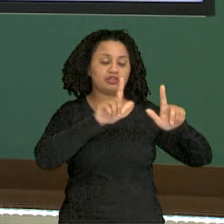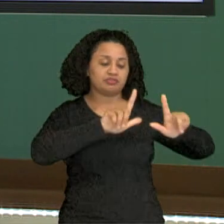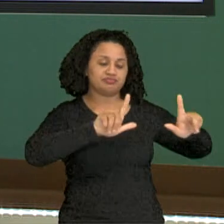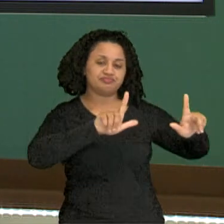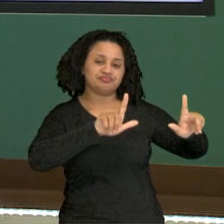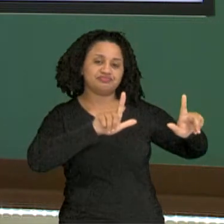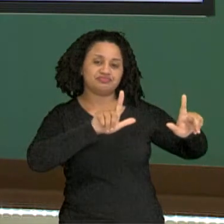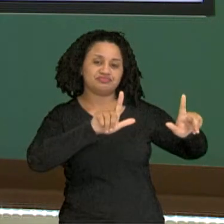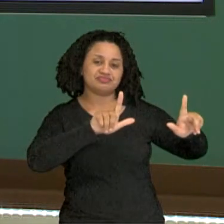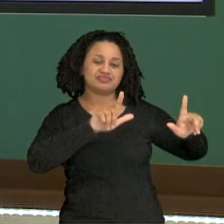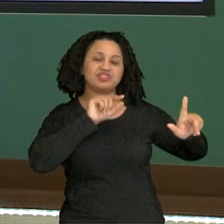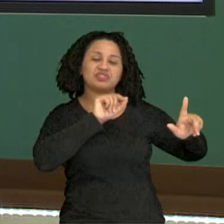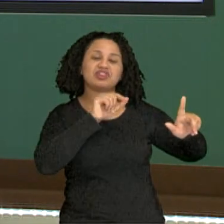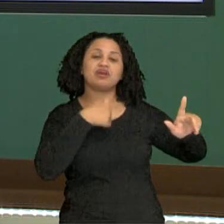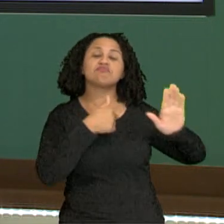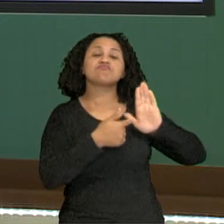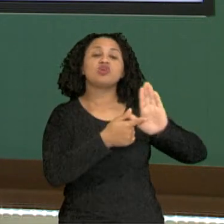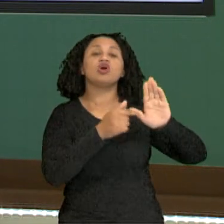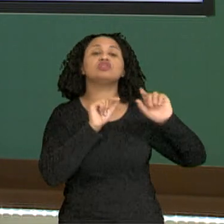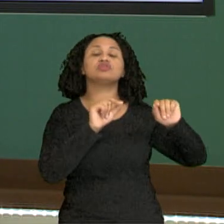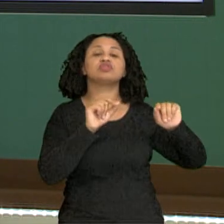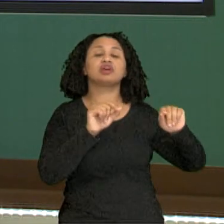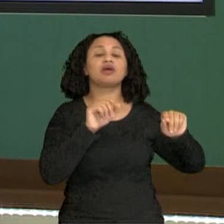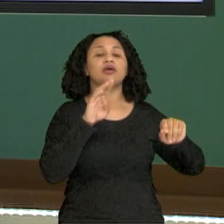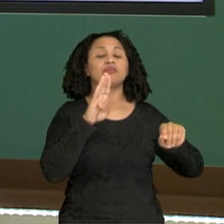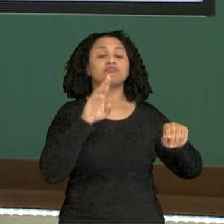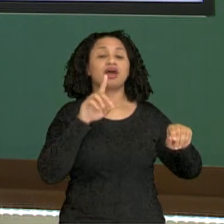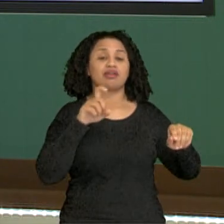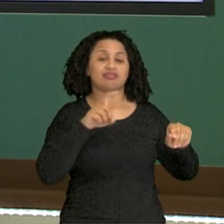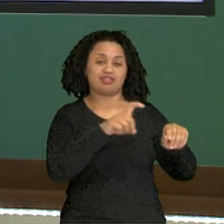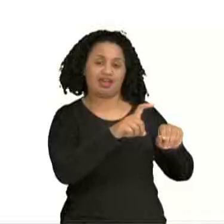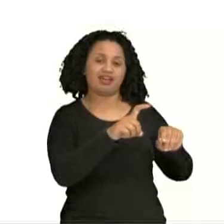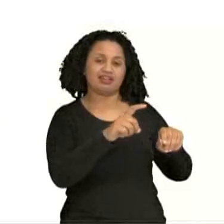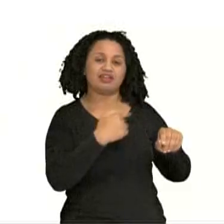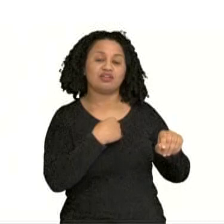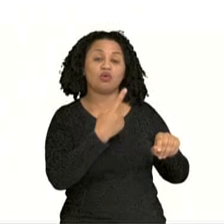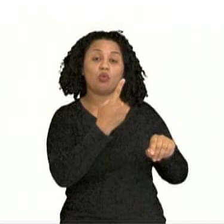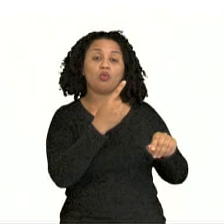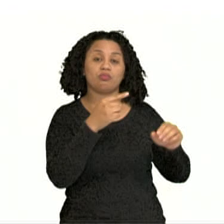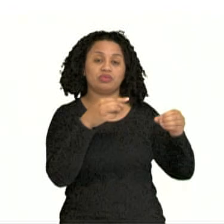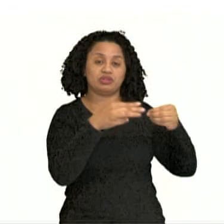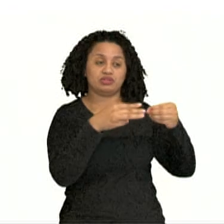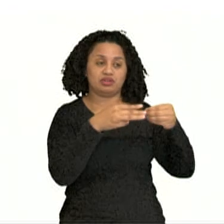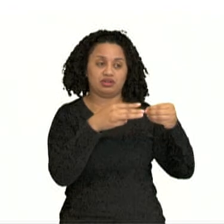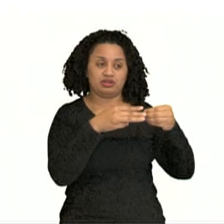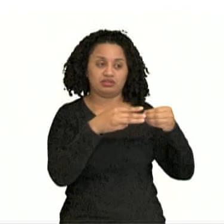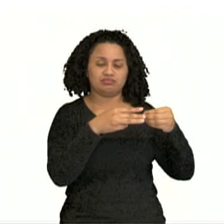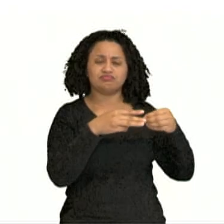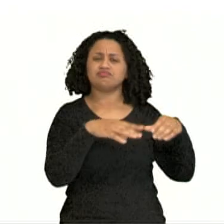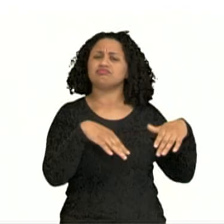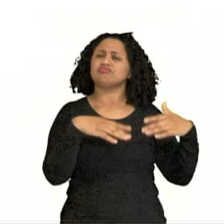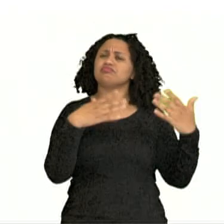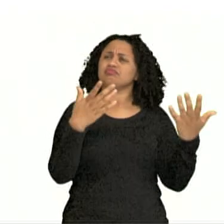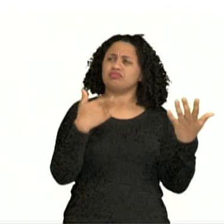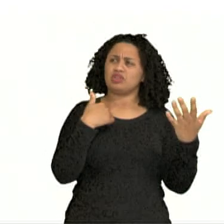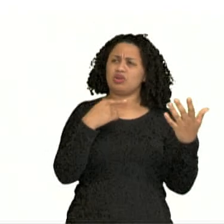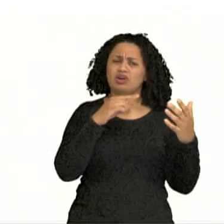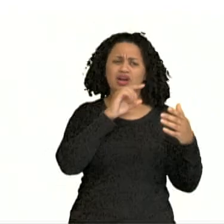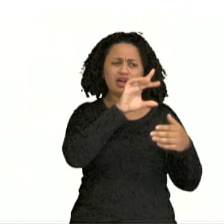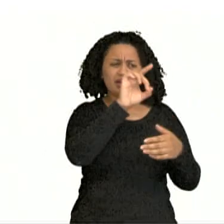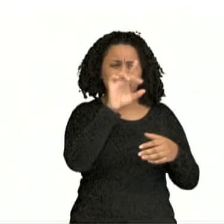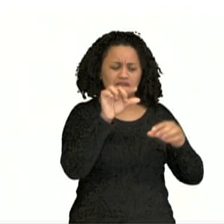esquerda. Nós temos a representação de seres unicelulares, bactérias. Então, Fabiano, cada um